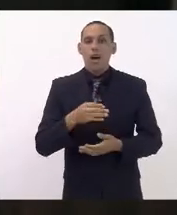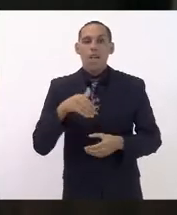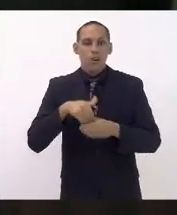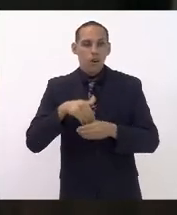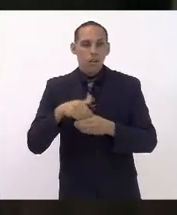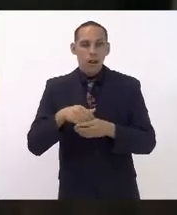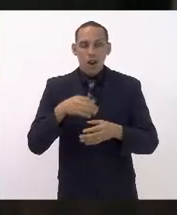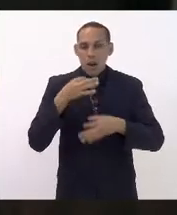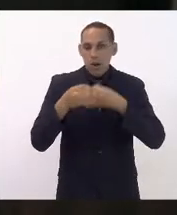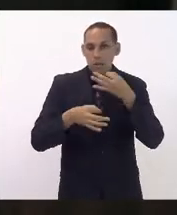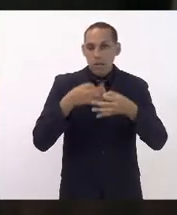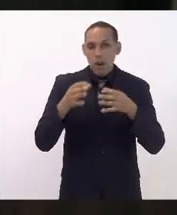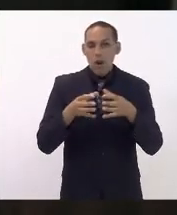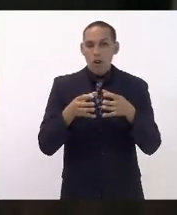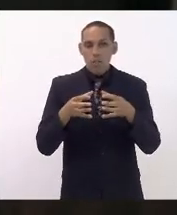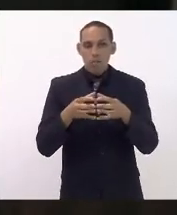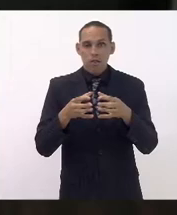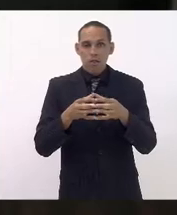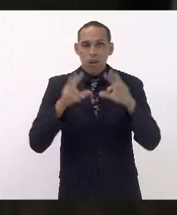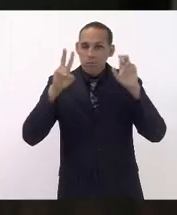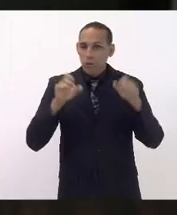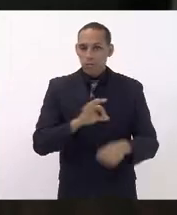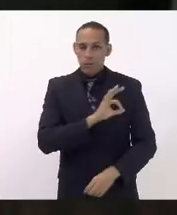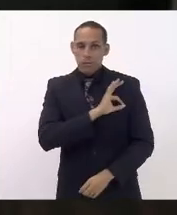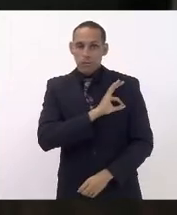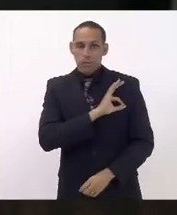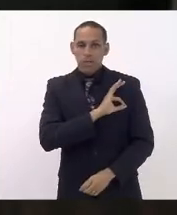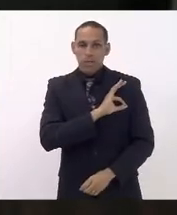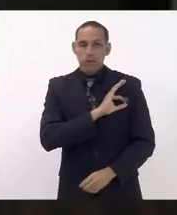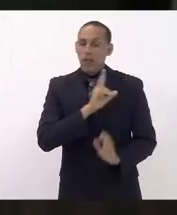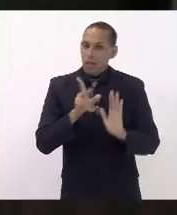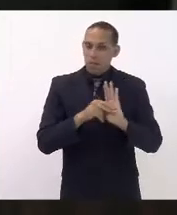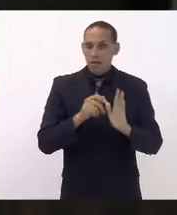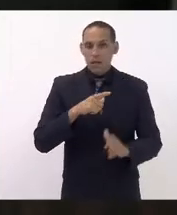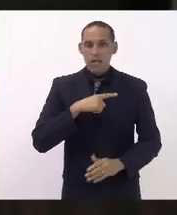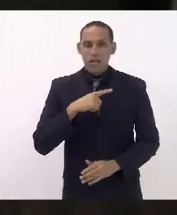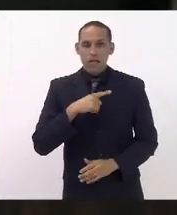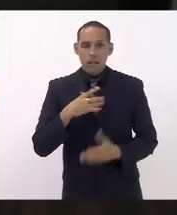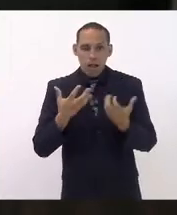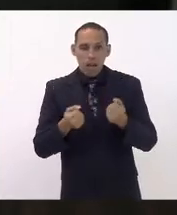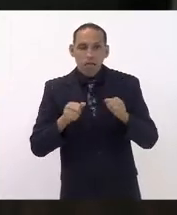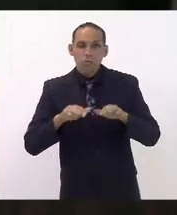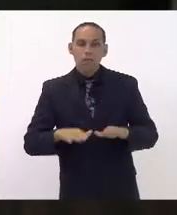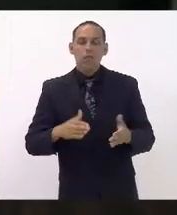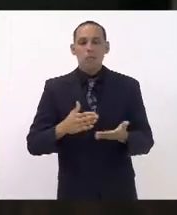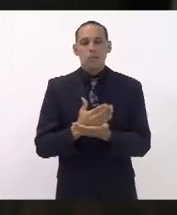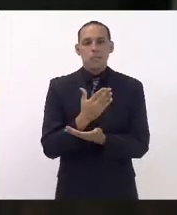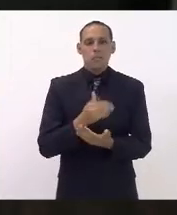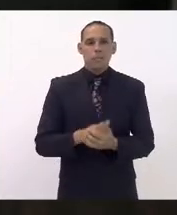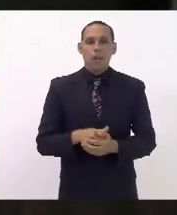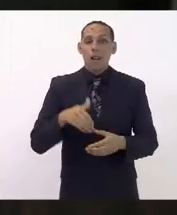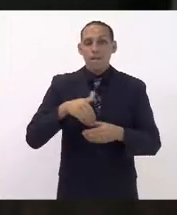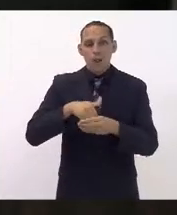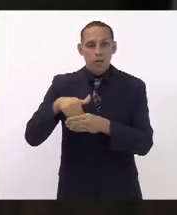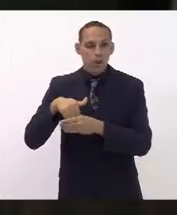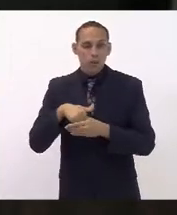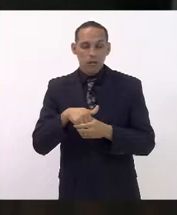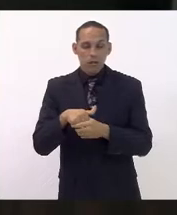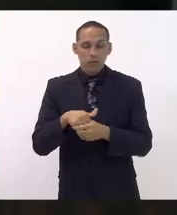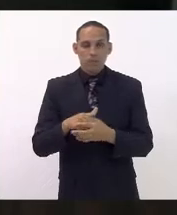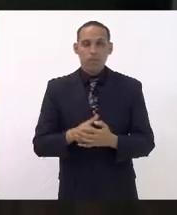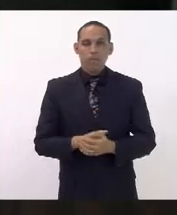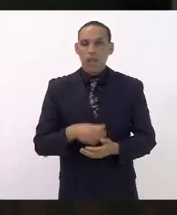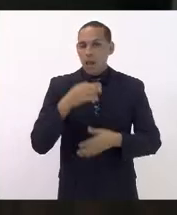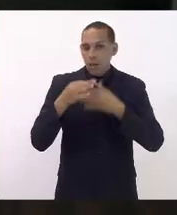de Assuntos de Polícia. Com emenda, senhores que aprovam, esse como estão aprovado. Em votação,